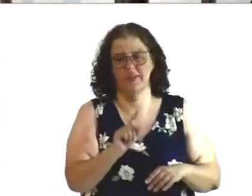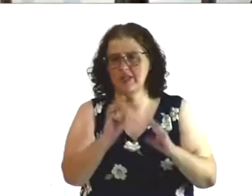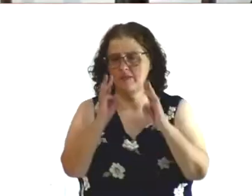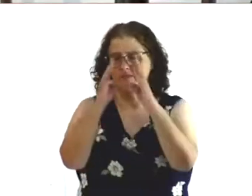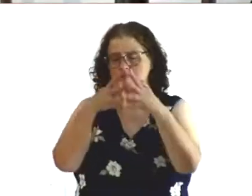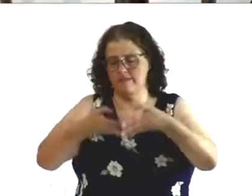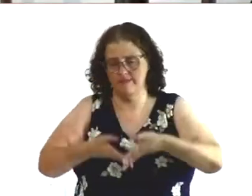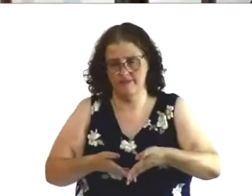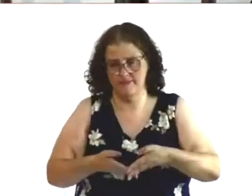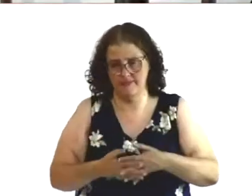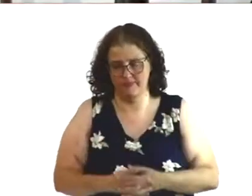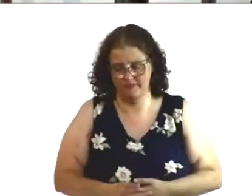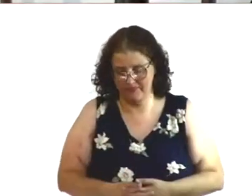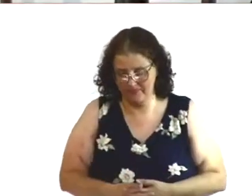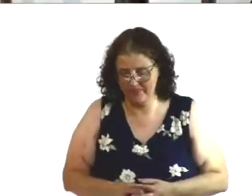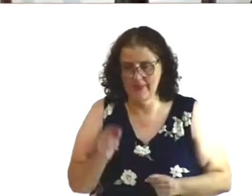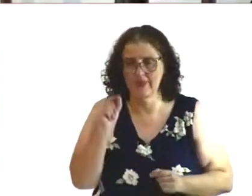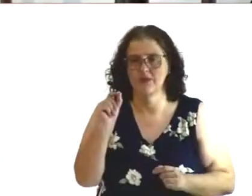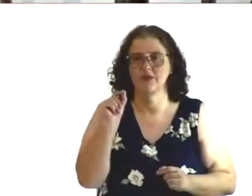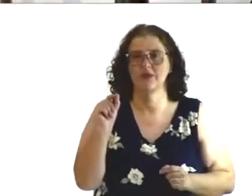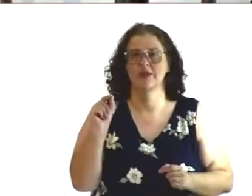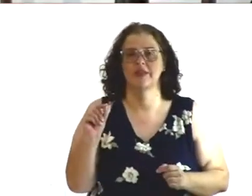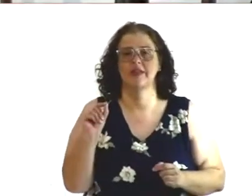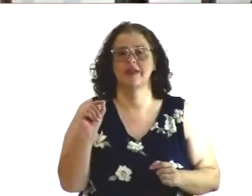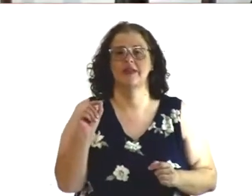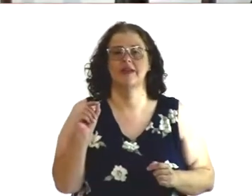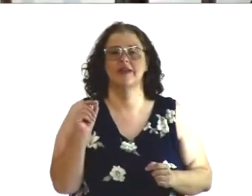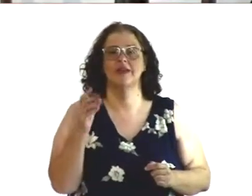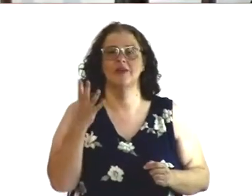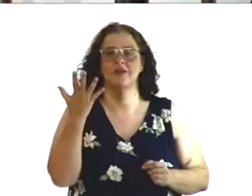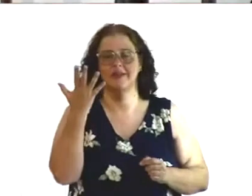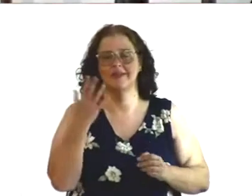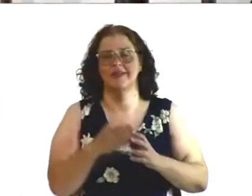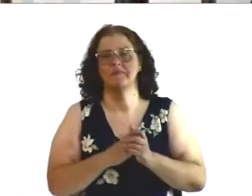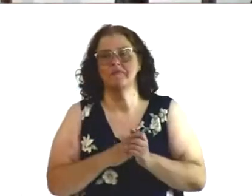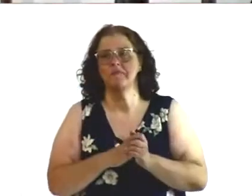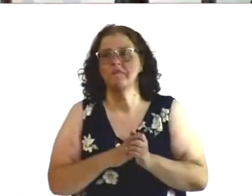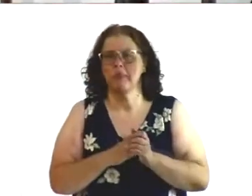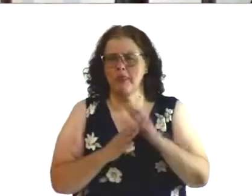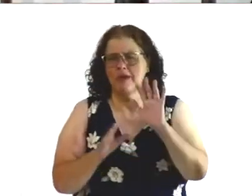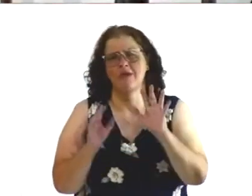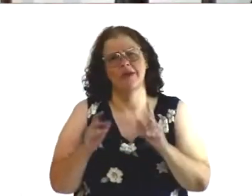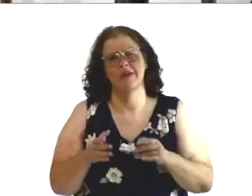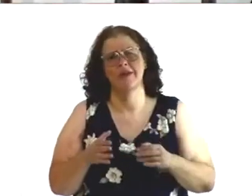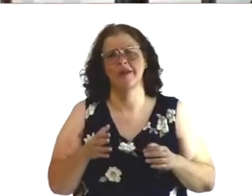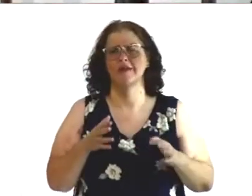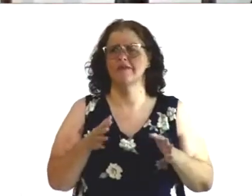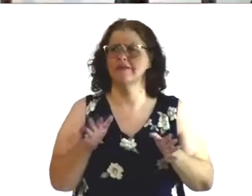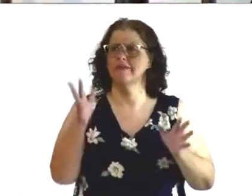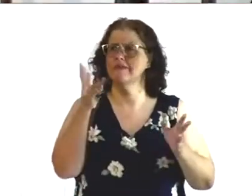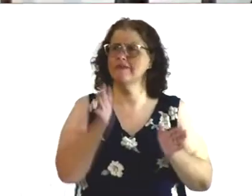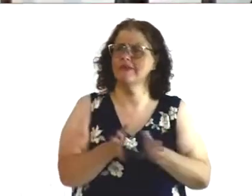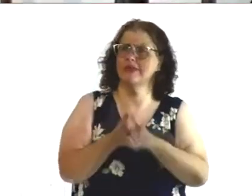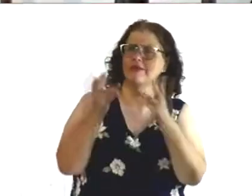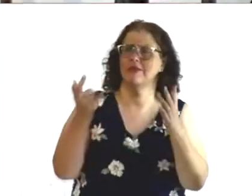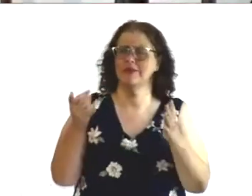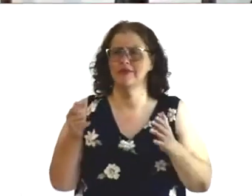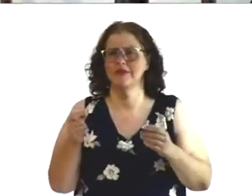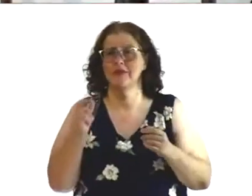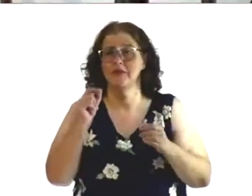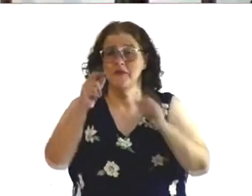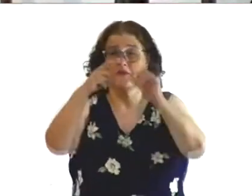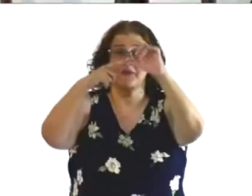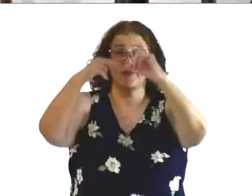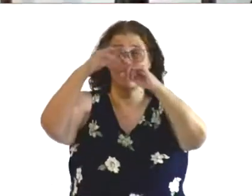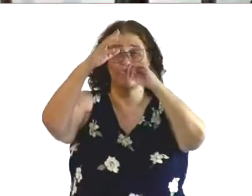interessante que Deus faz uma estrela guiar homens assim, homens estranhos, a começar por